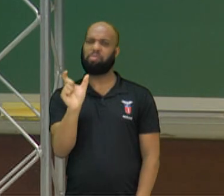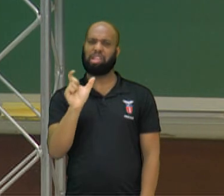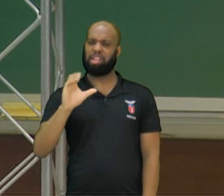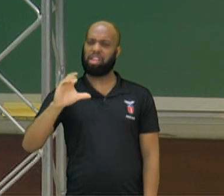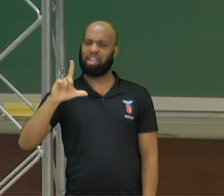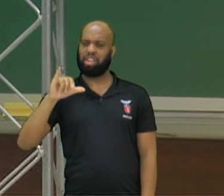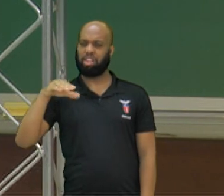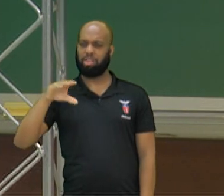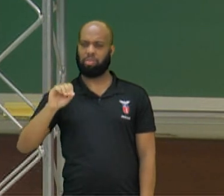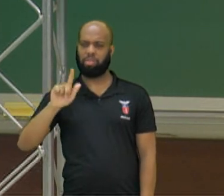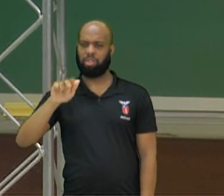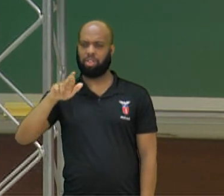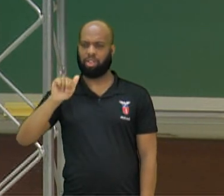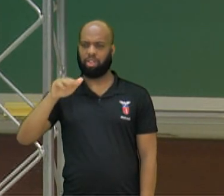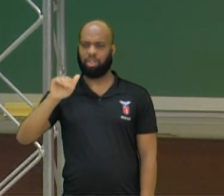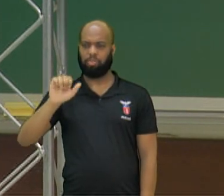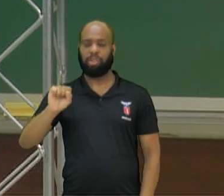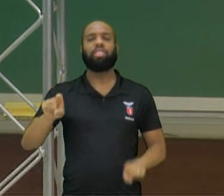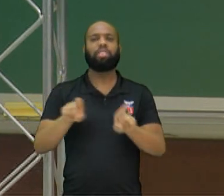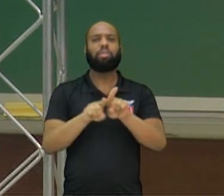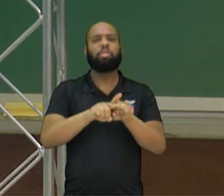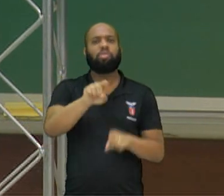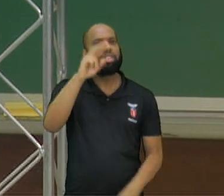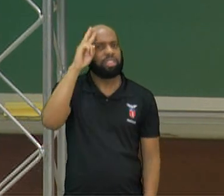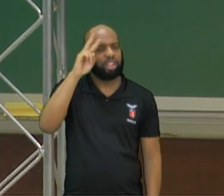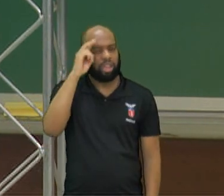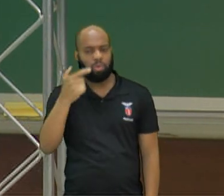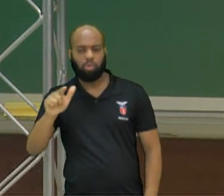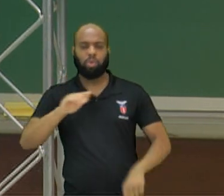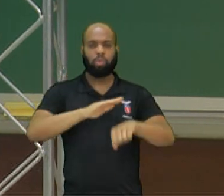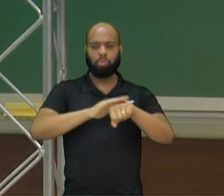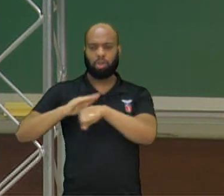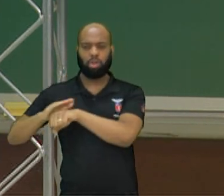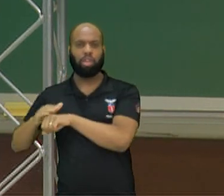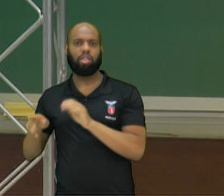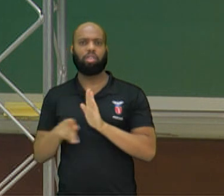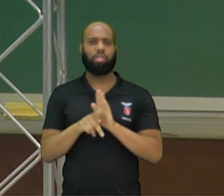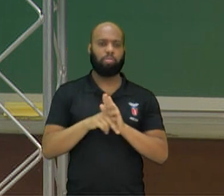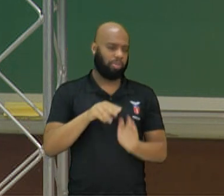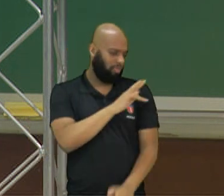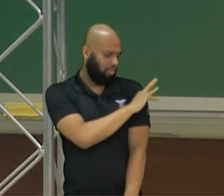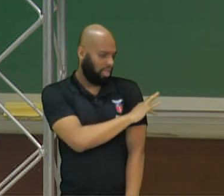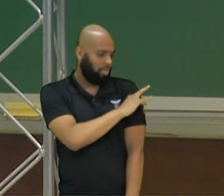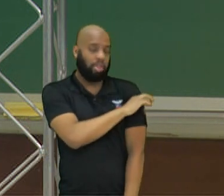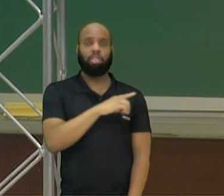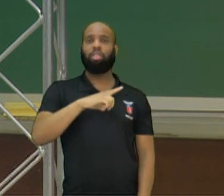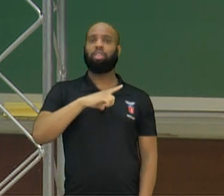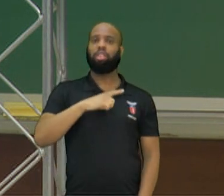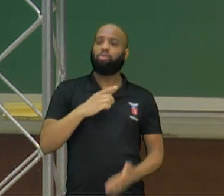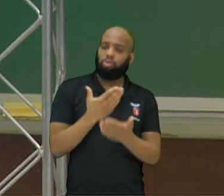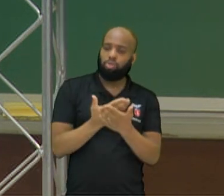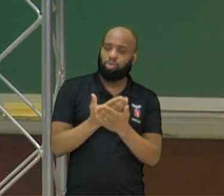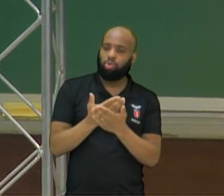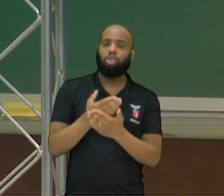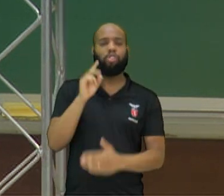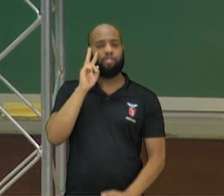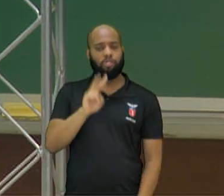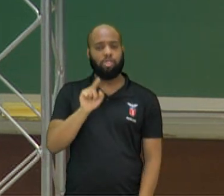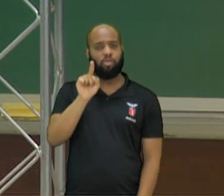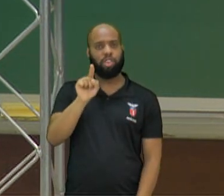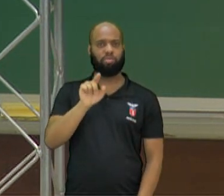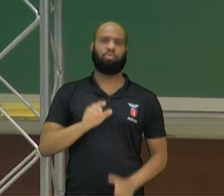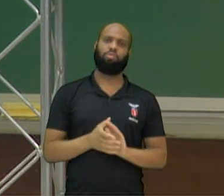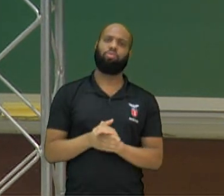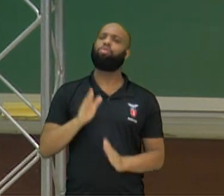esse conceito e que você lembre que em outros momentos, lá no seu ensino fundamental, você já foi apresentado aos